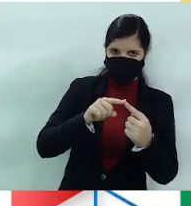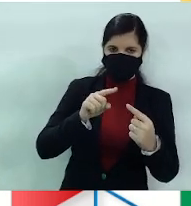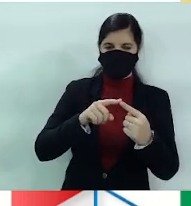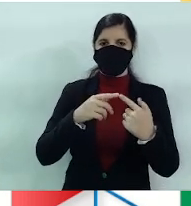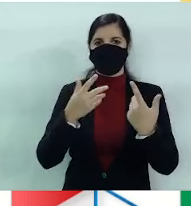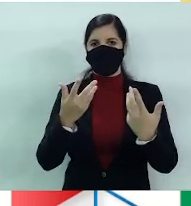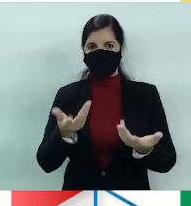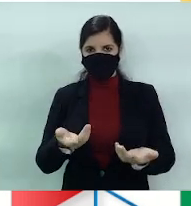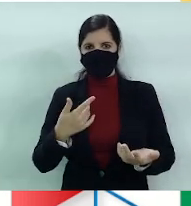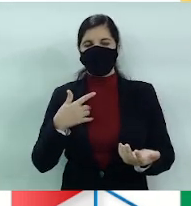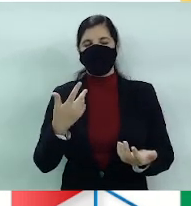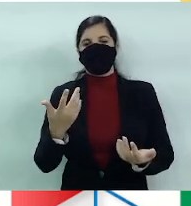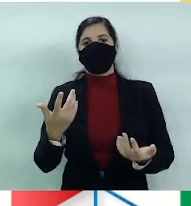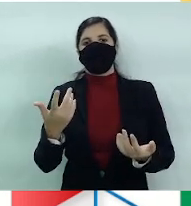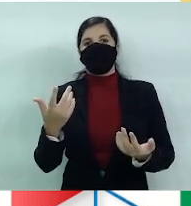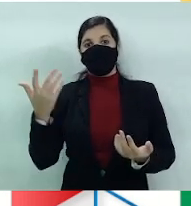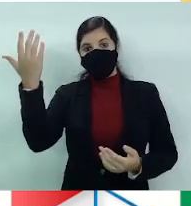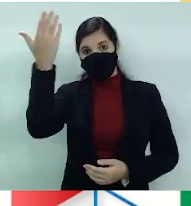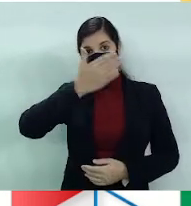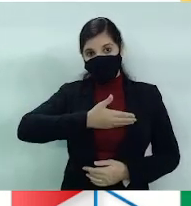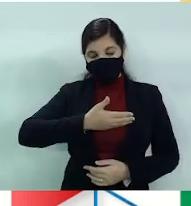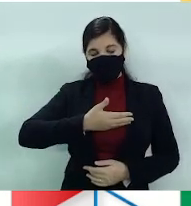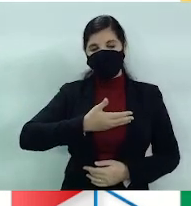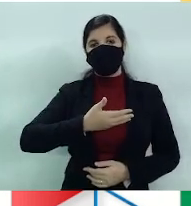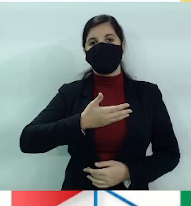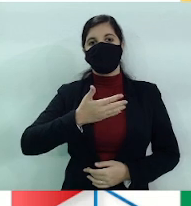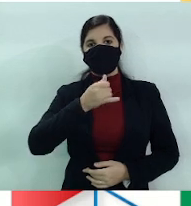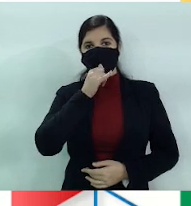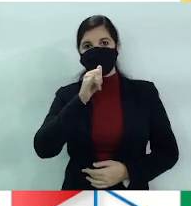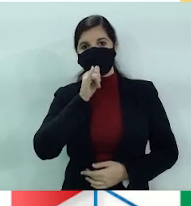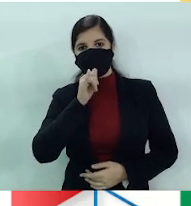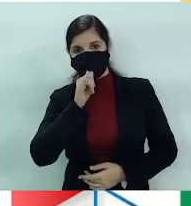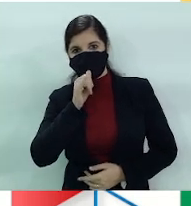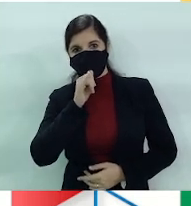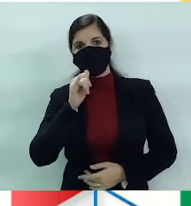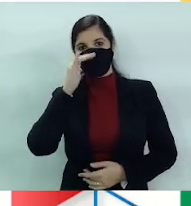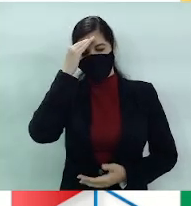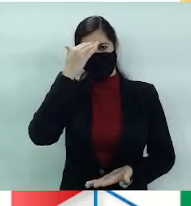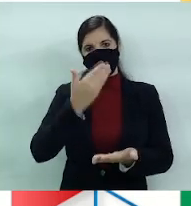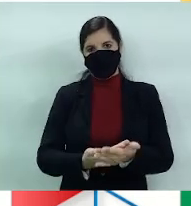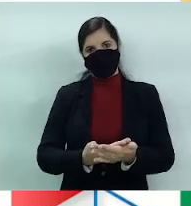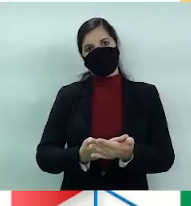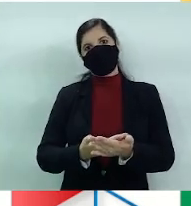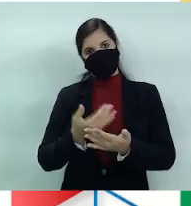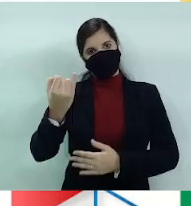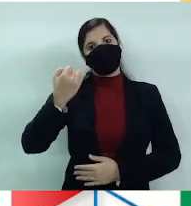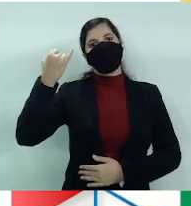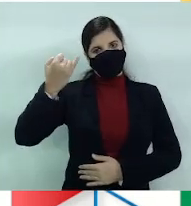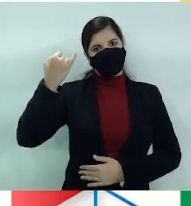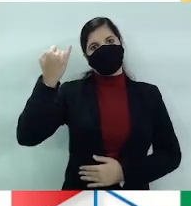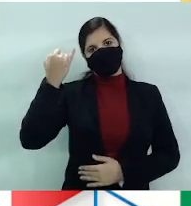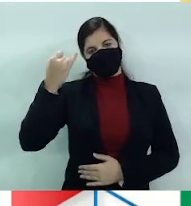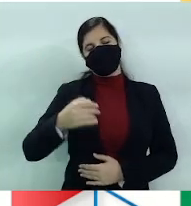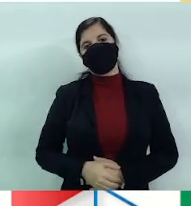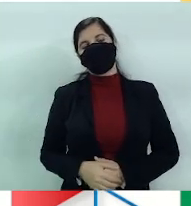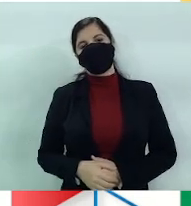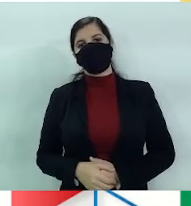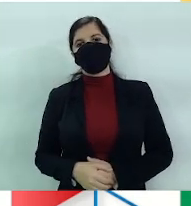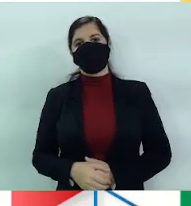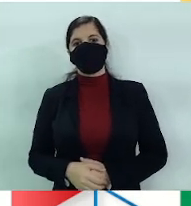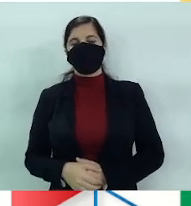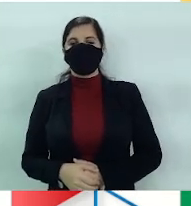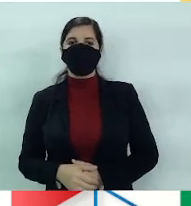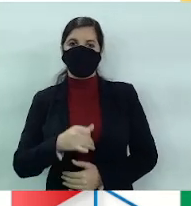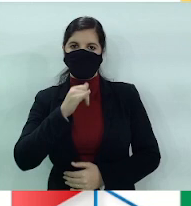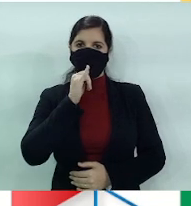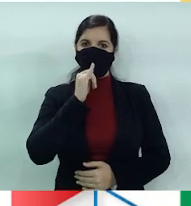verdade? Então, essa evidência, né, esse exemplo que é dado, é muito importante. Então, muitas vezes, vou